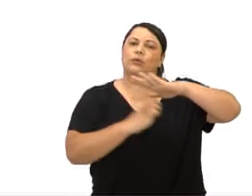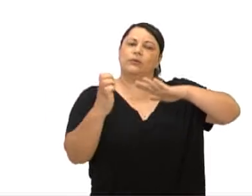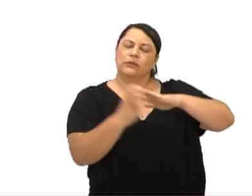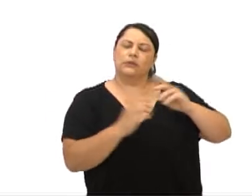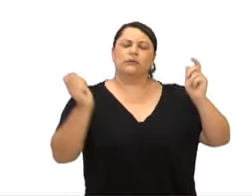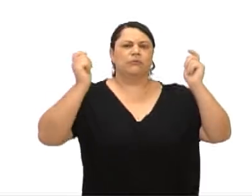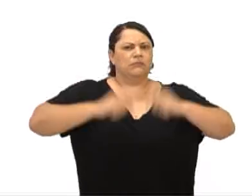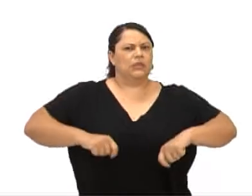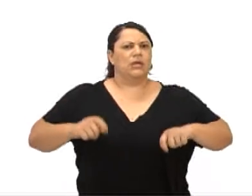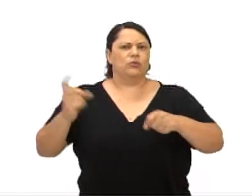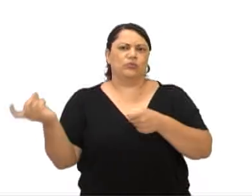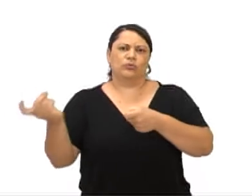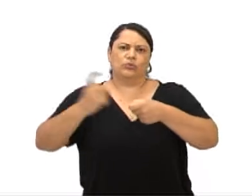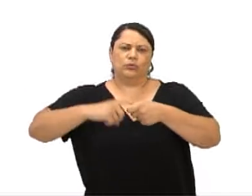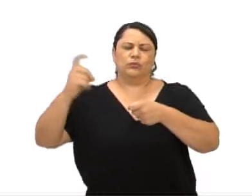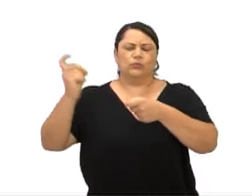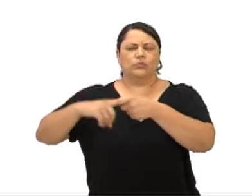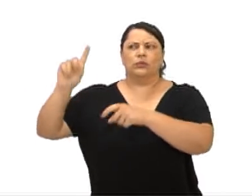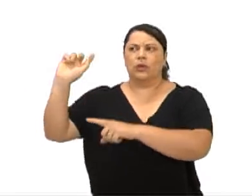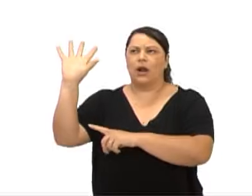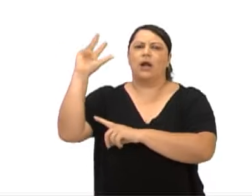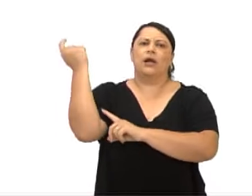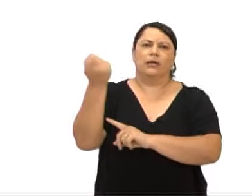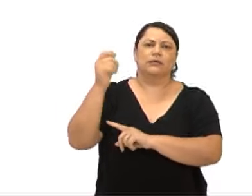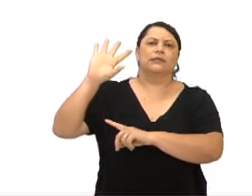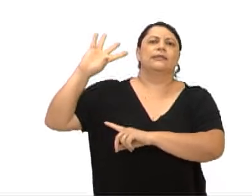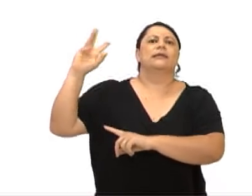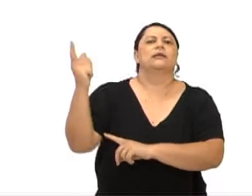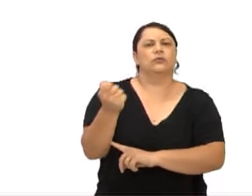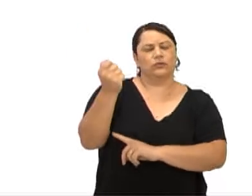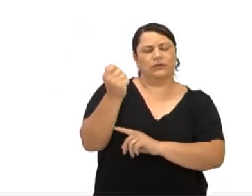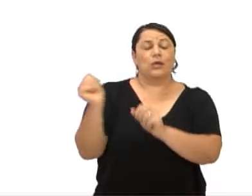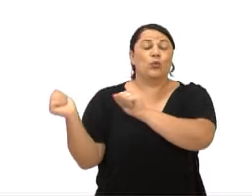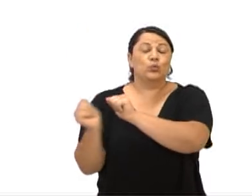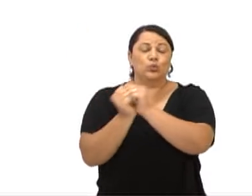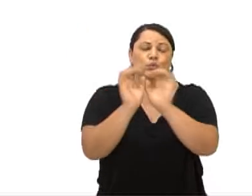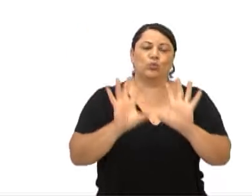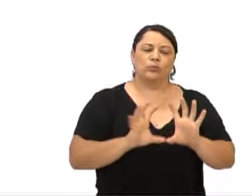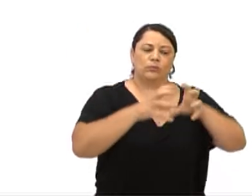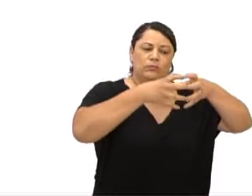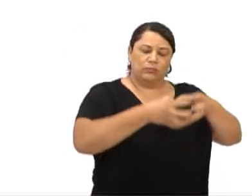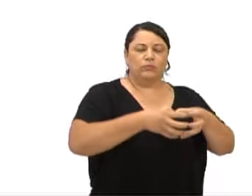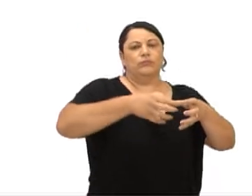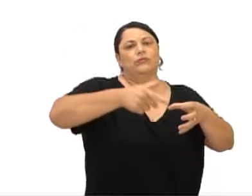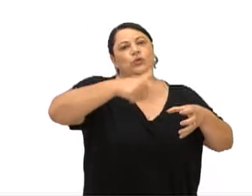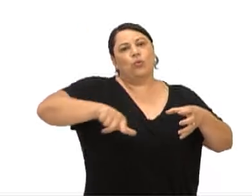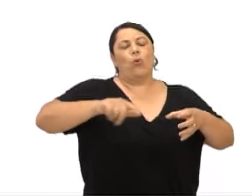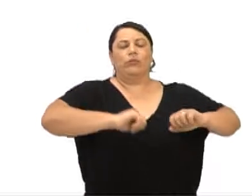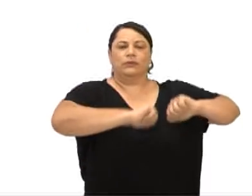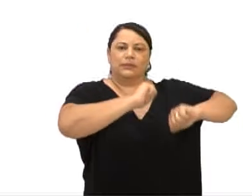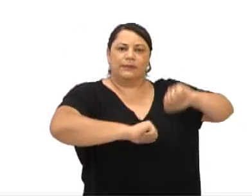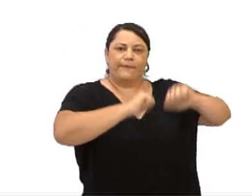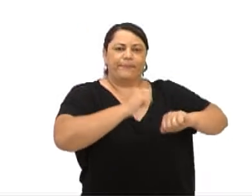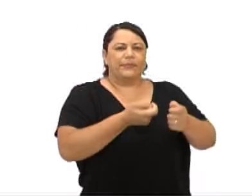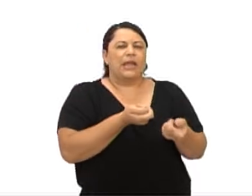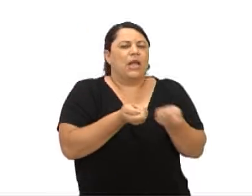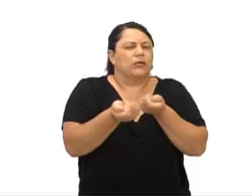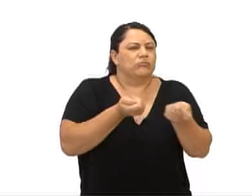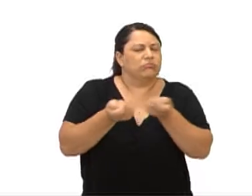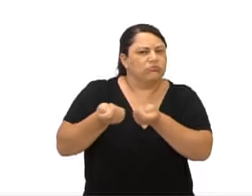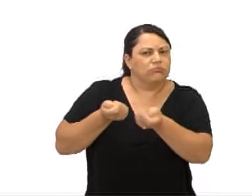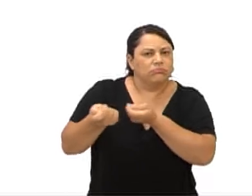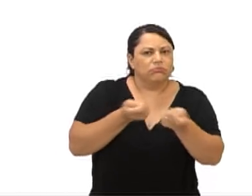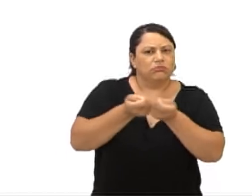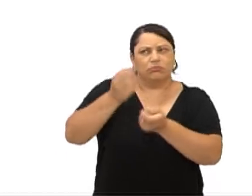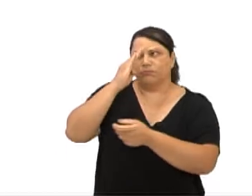surge da associação de outras empresas e assim controla as associadas. Ou seja, tem primazia sobre